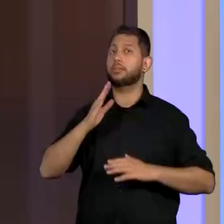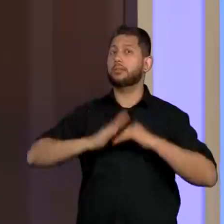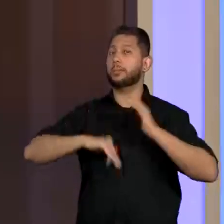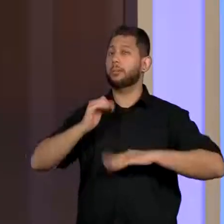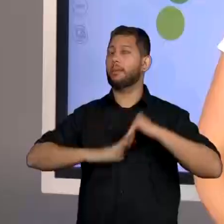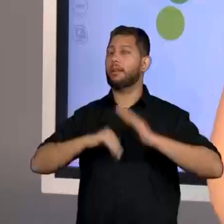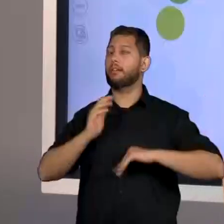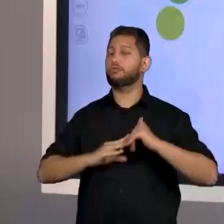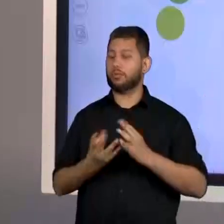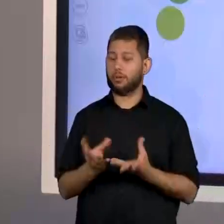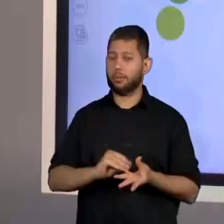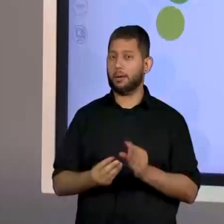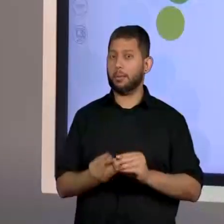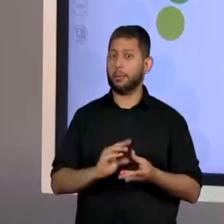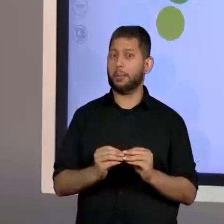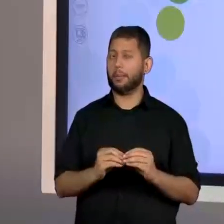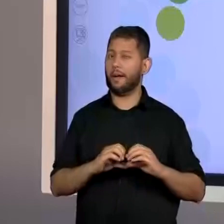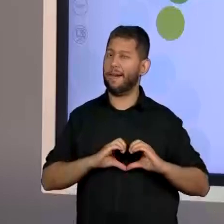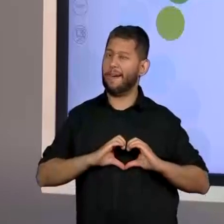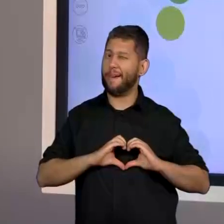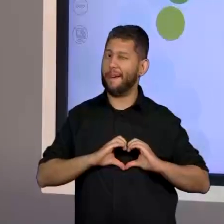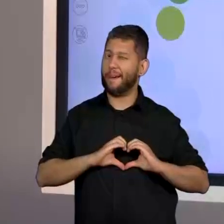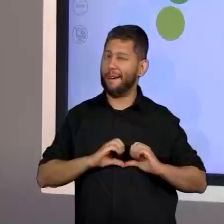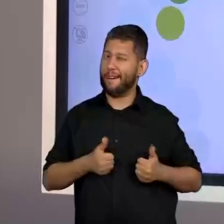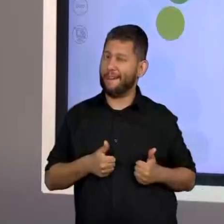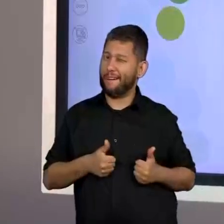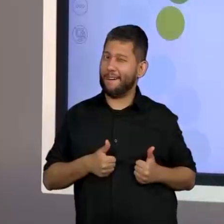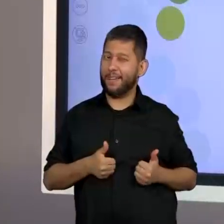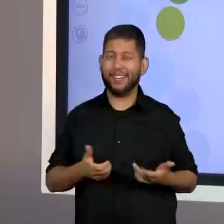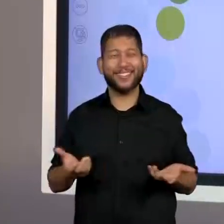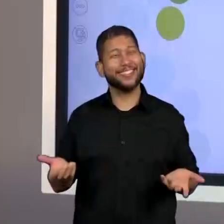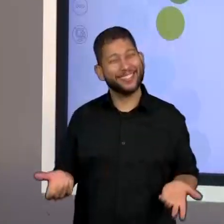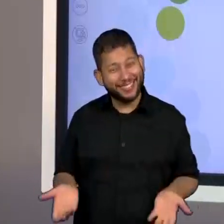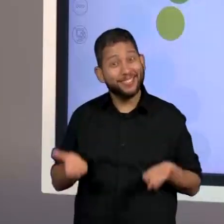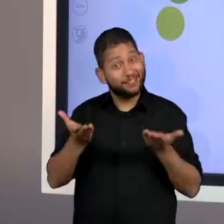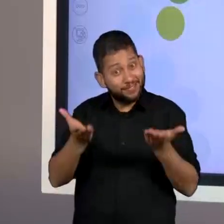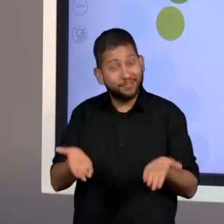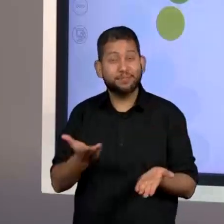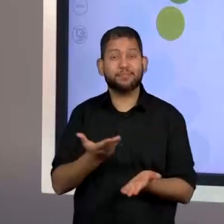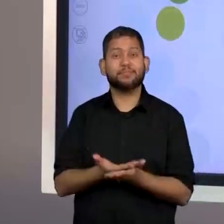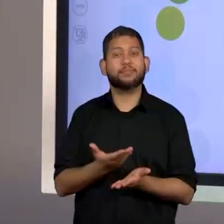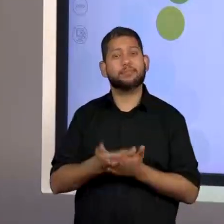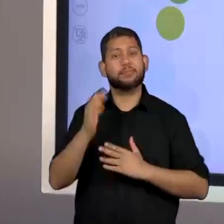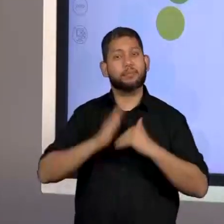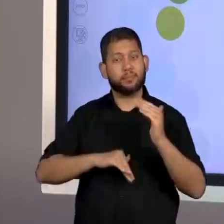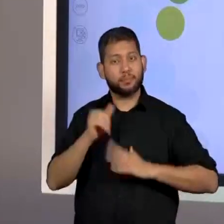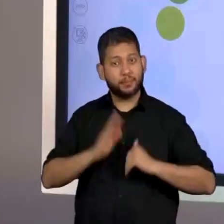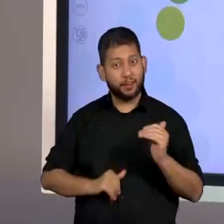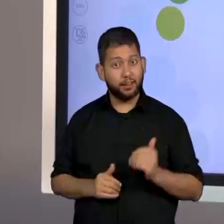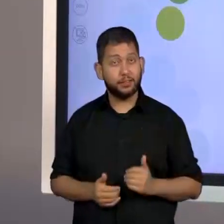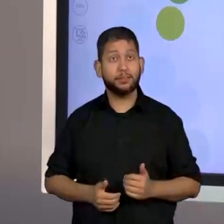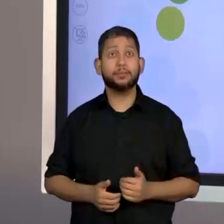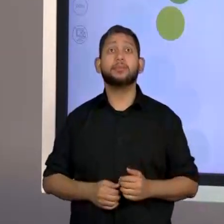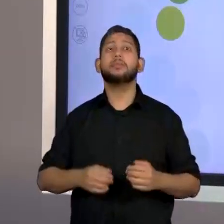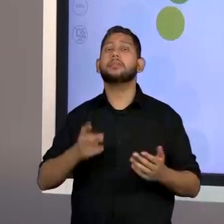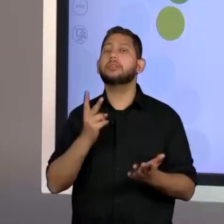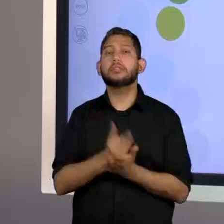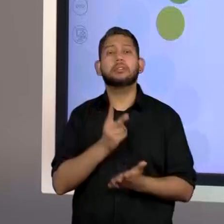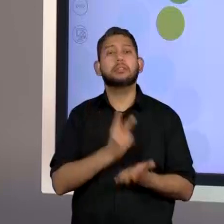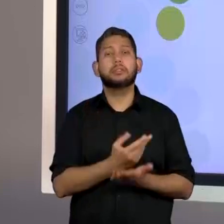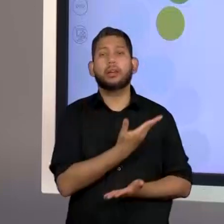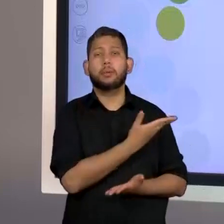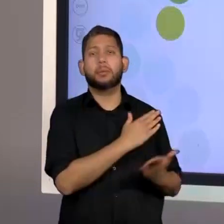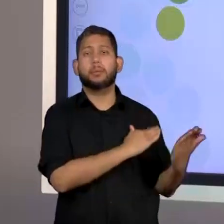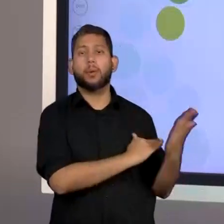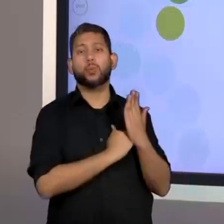na massa muito bem então pensando nesse mão na massa trouxe aqui essa professora aqui que sempre me ajuda